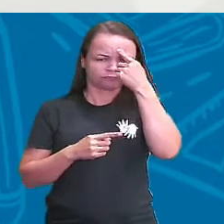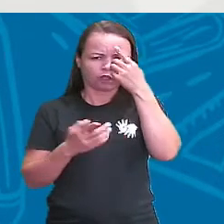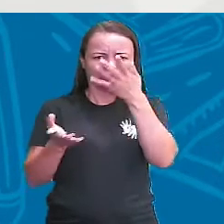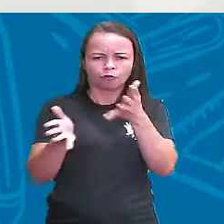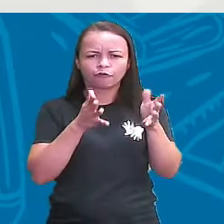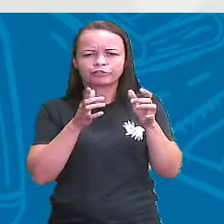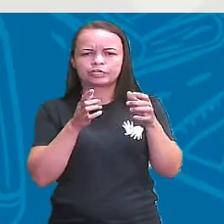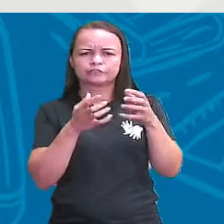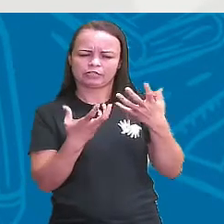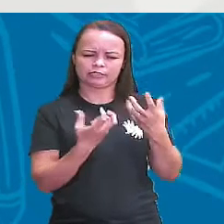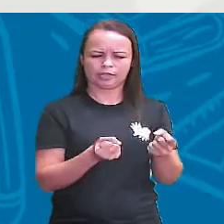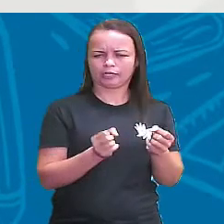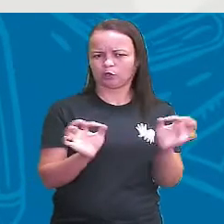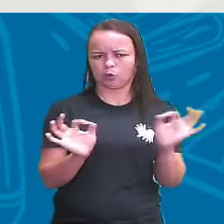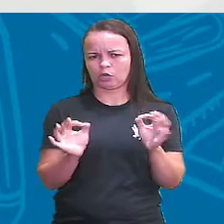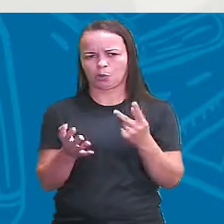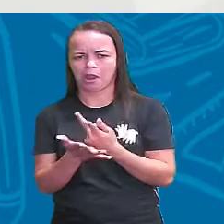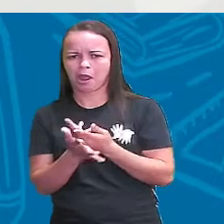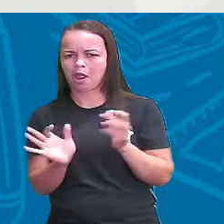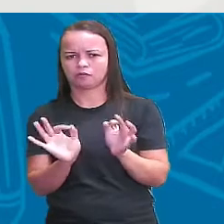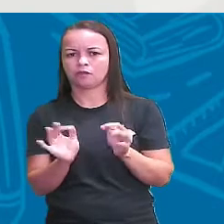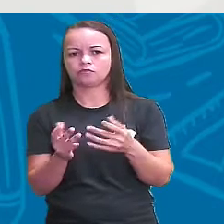vai ser aceito ou se não vai, tá certo?